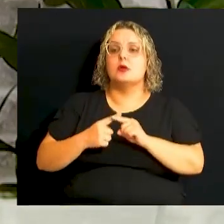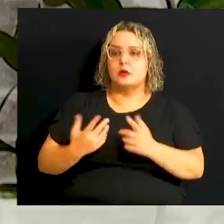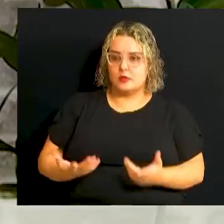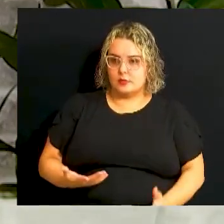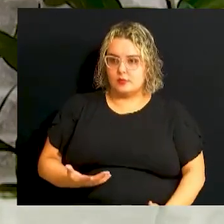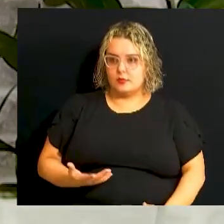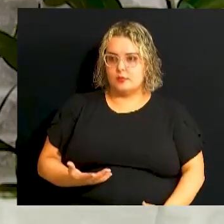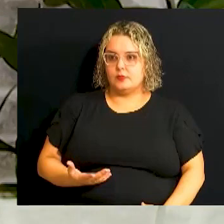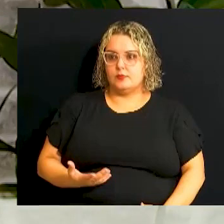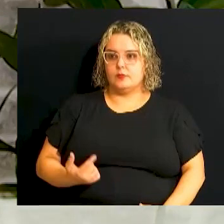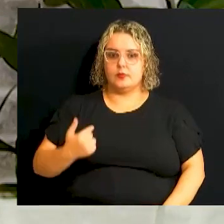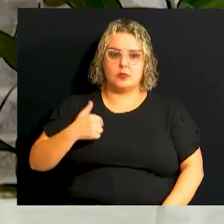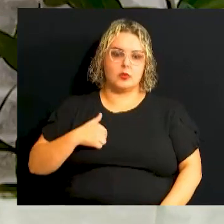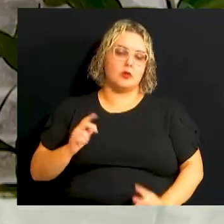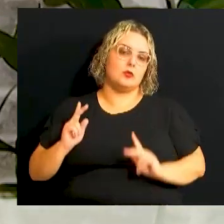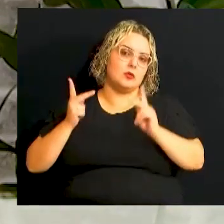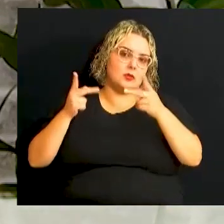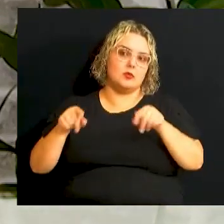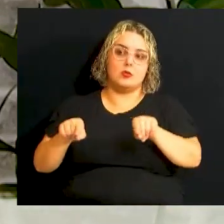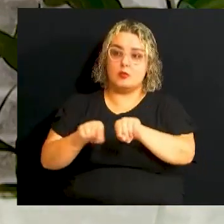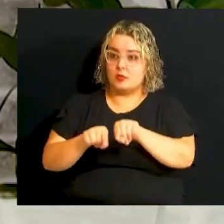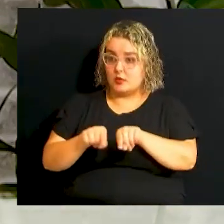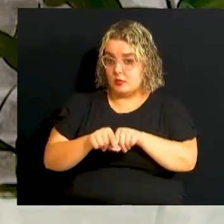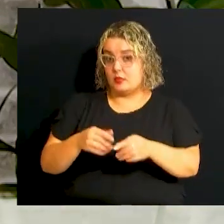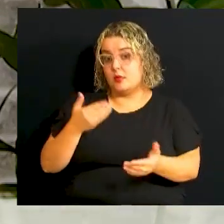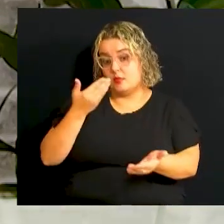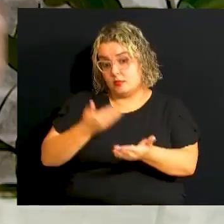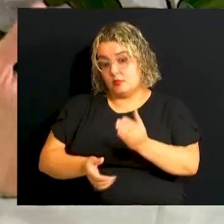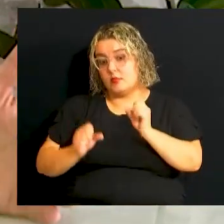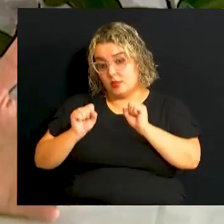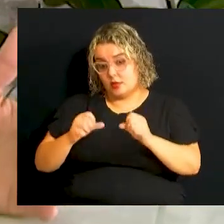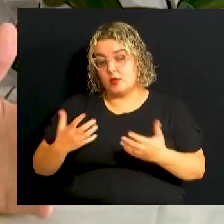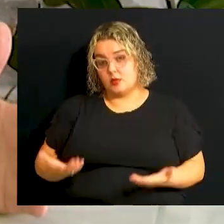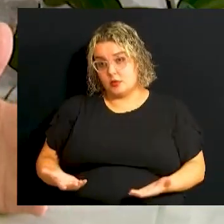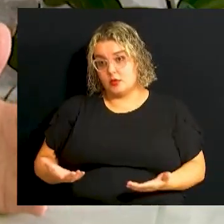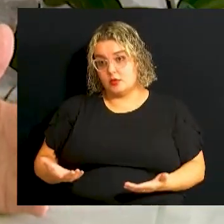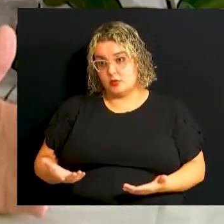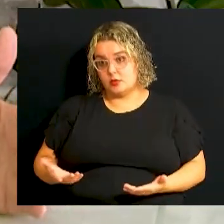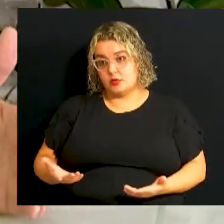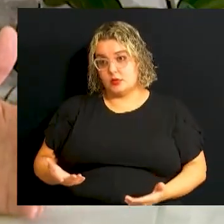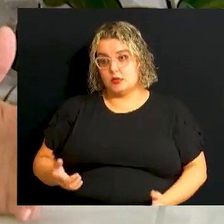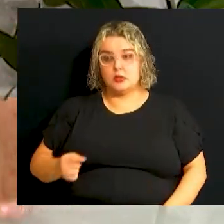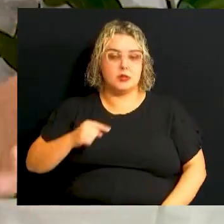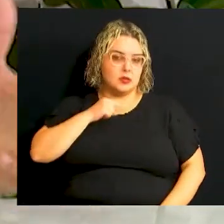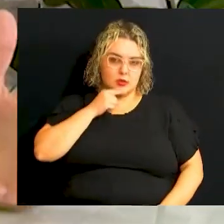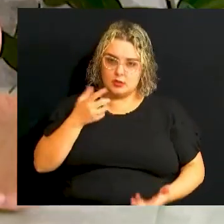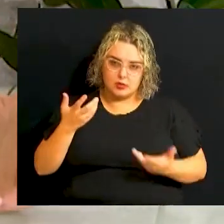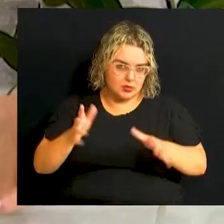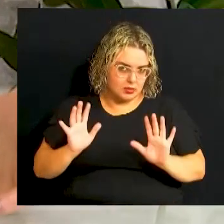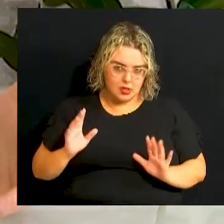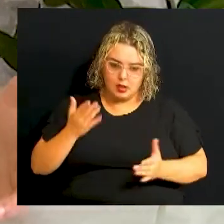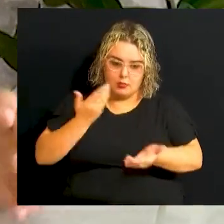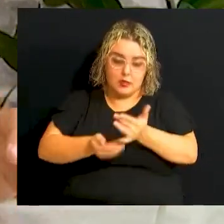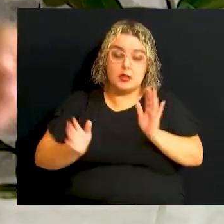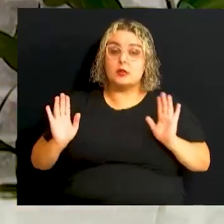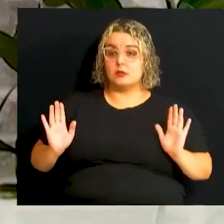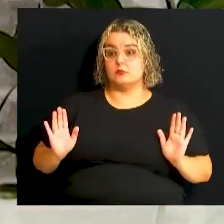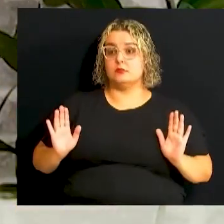quê? Eu posso ser o vencedor, como eu também posso perder uma partida, e isso ninguém quer